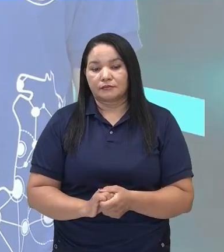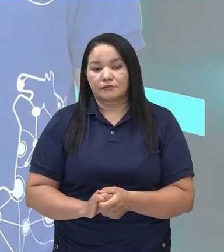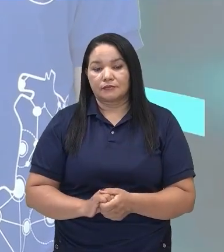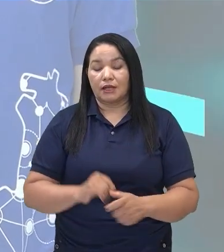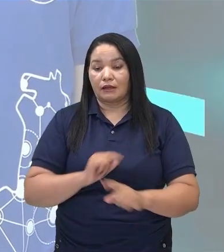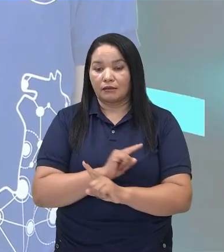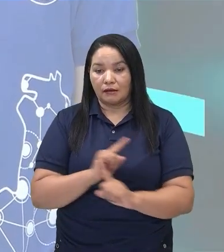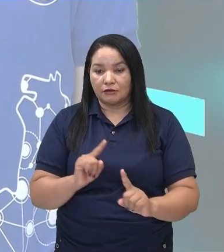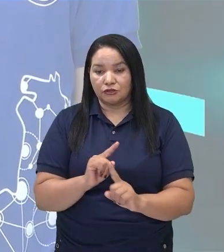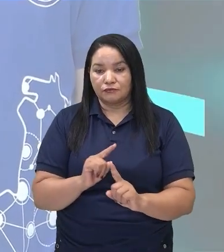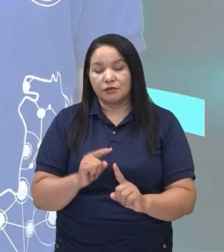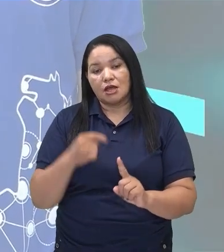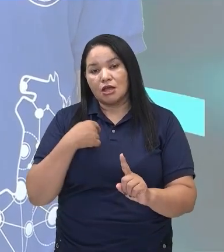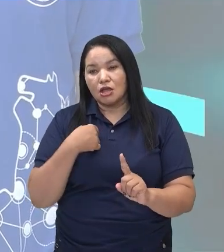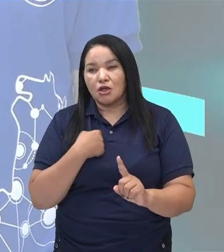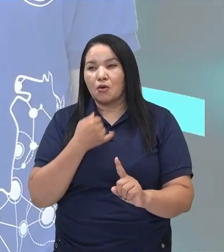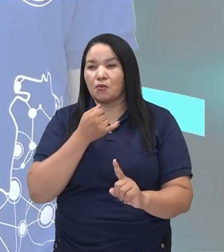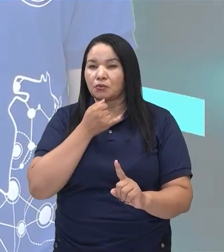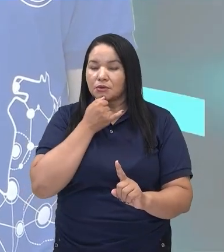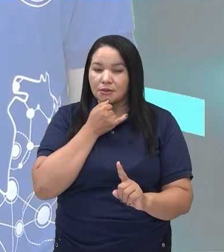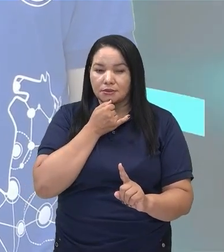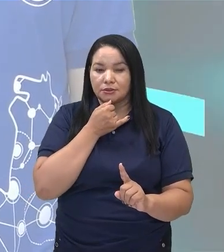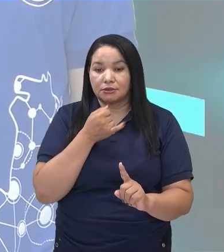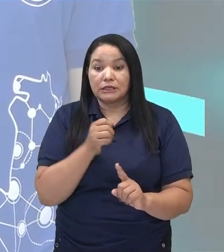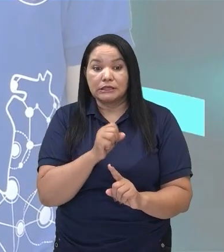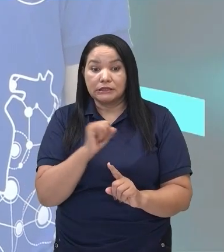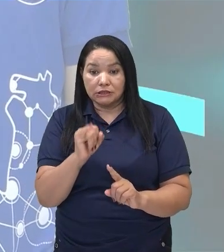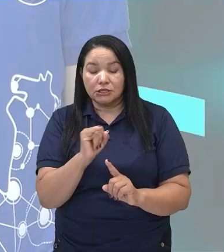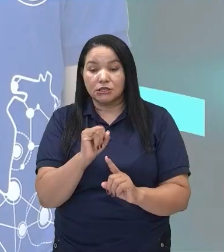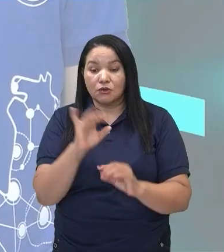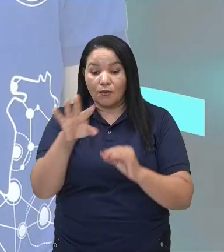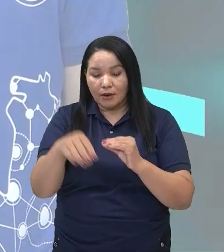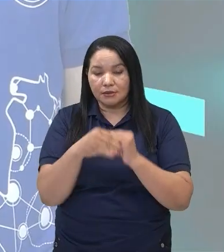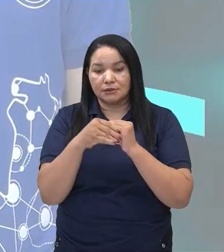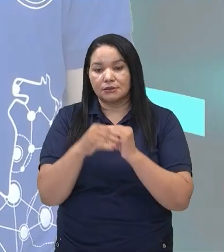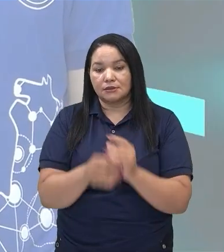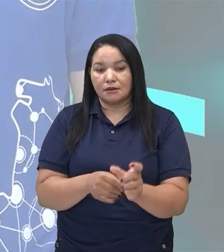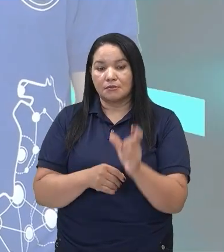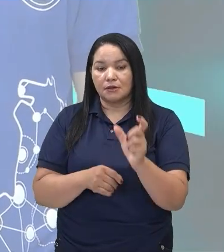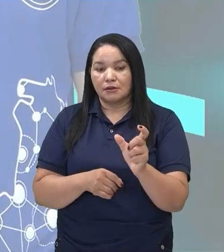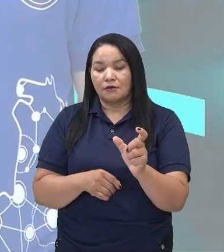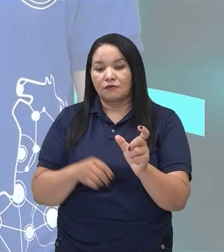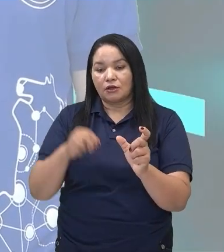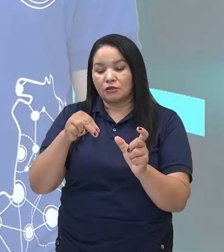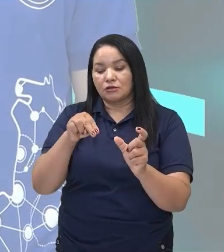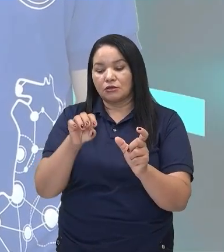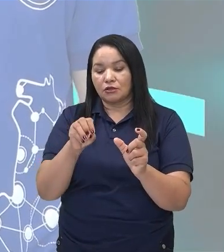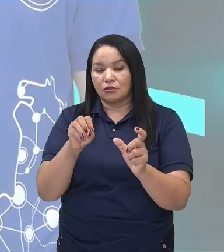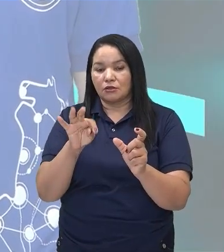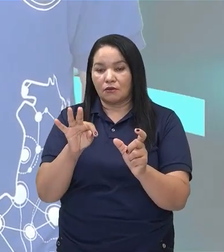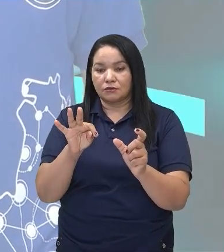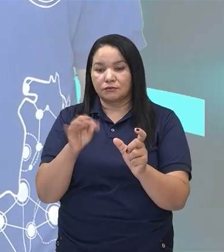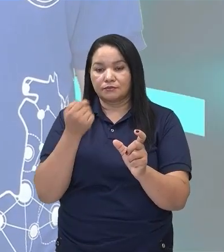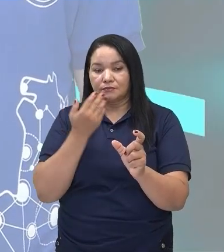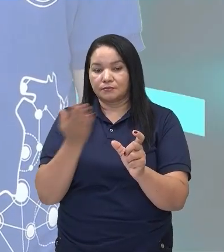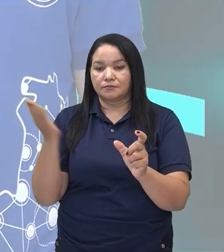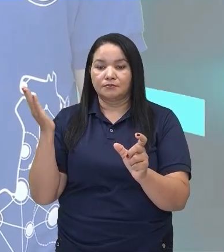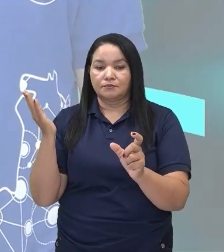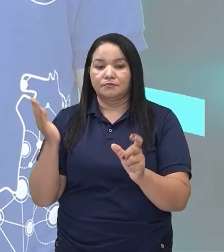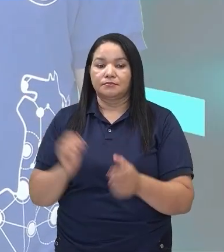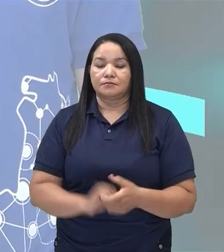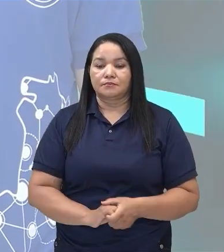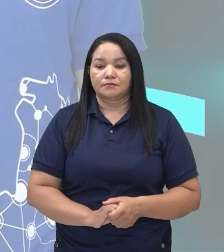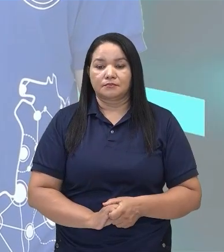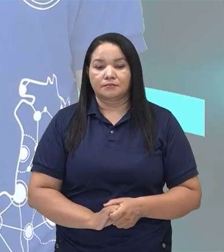Eu estou triste. Quando eu coloco a partícula de negação, vai ficar dessa forma aqui, ó. I